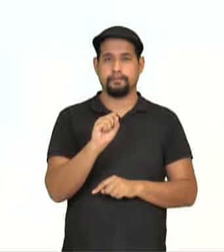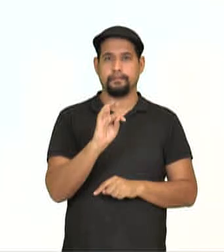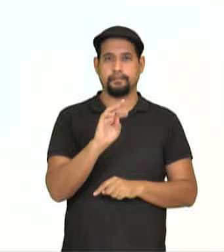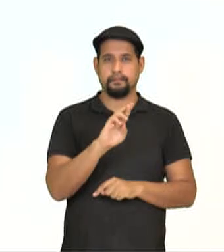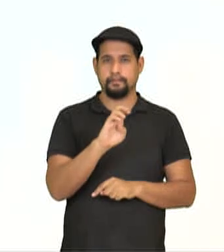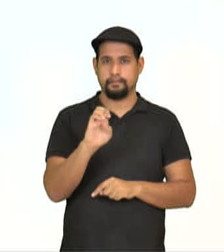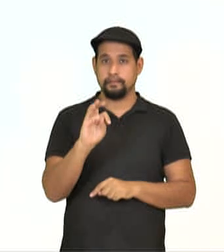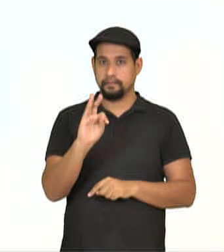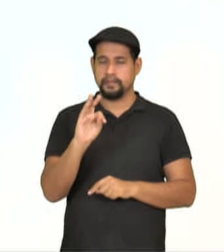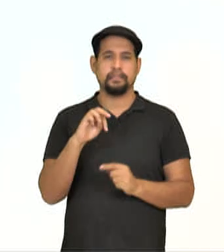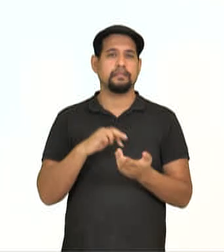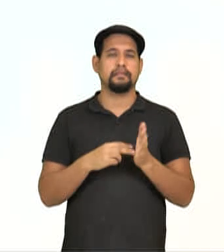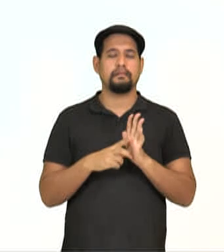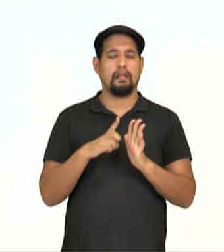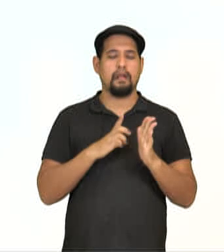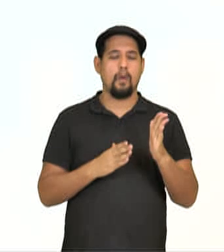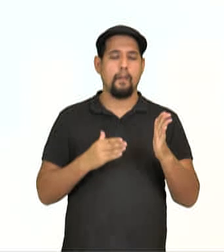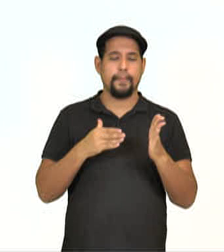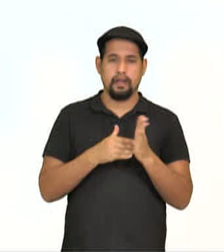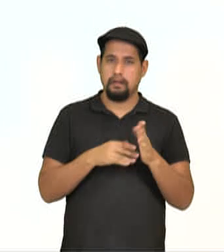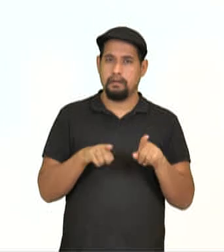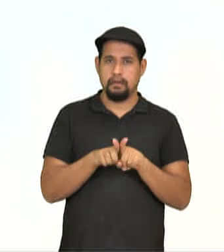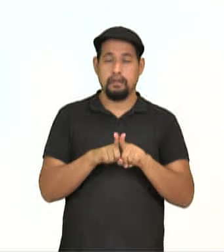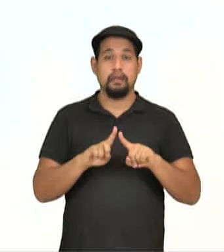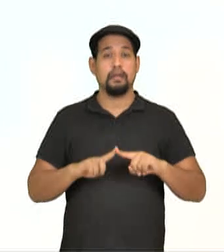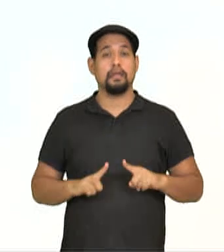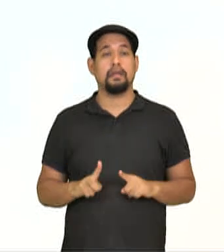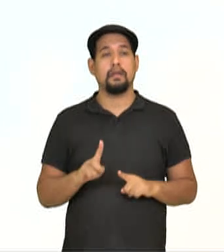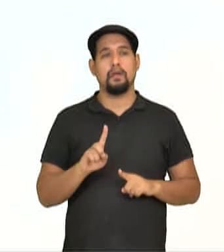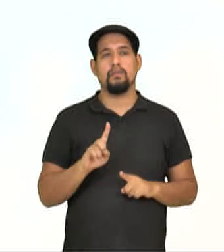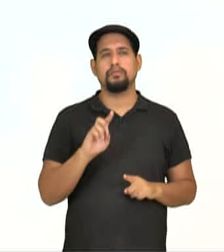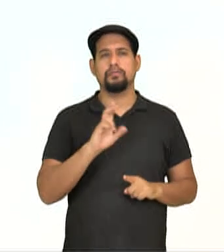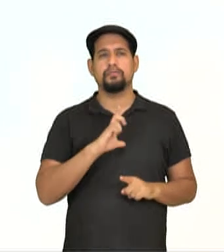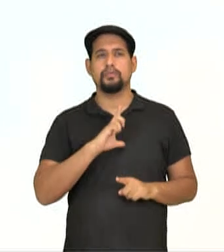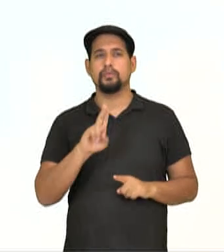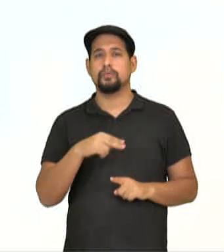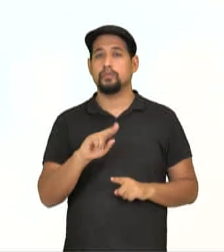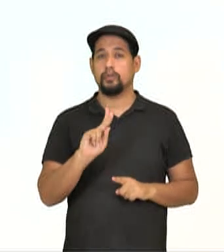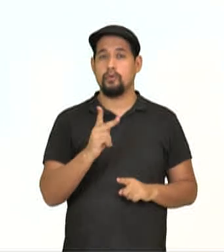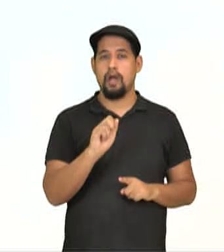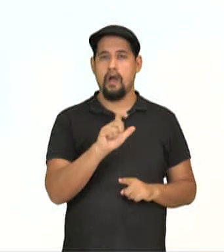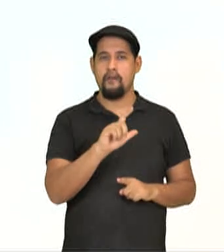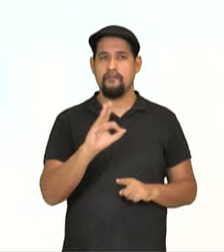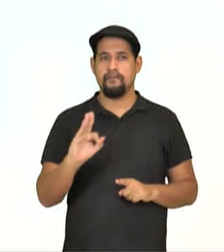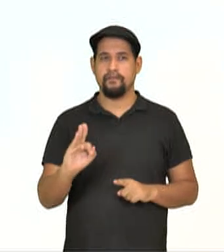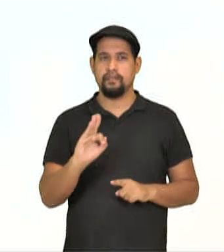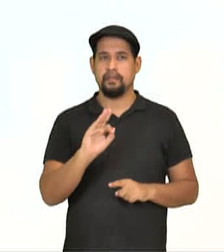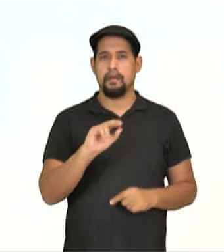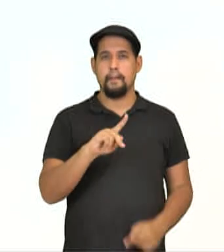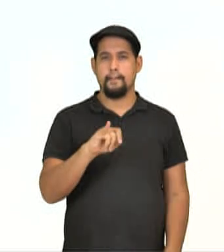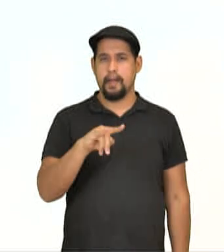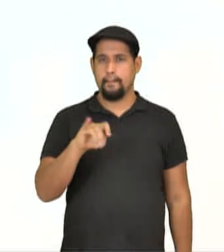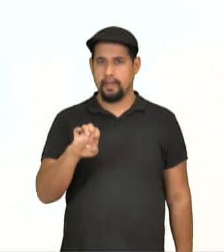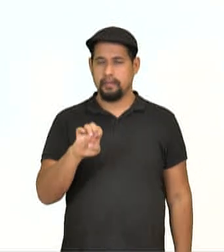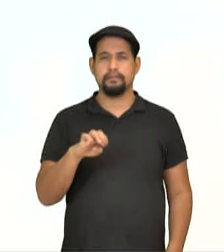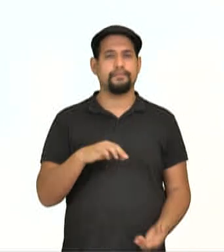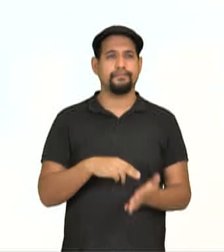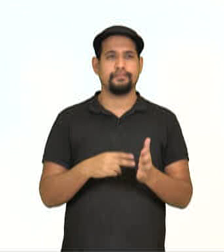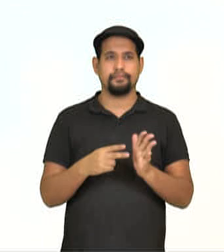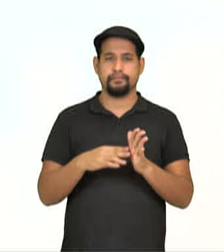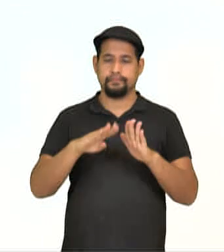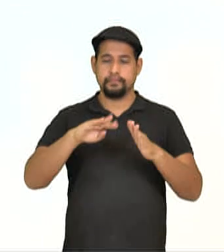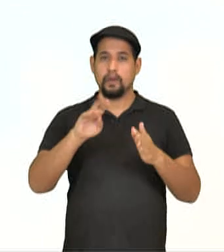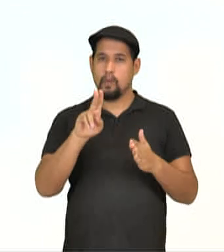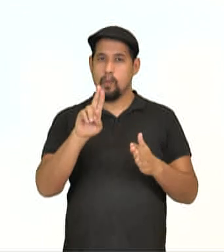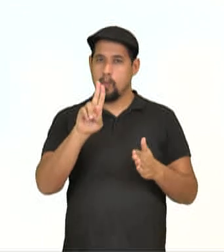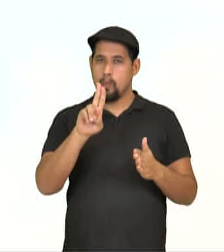é o circuito com obstáculos, e o half pipe, que é o vertical, né? Aquela rampa em formato de U que eu falei